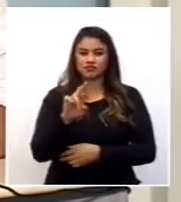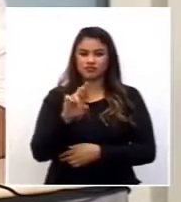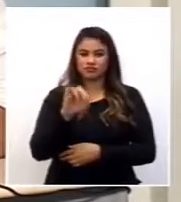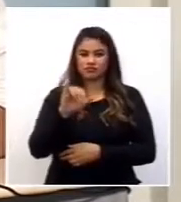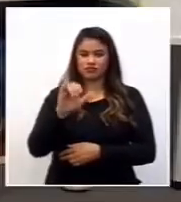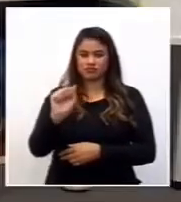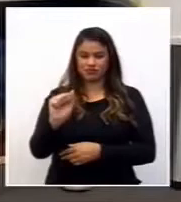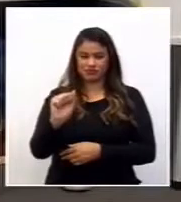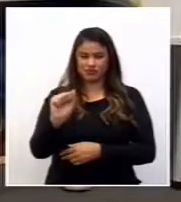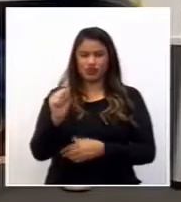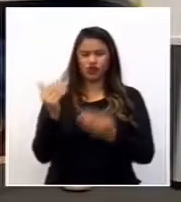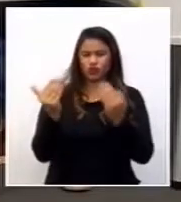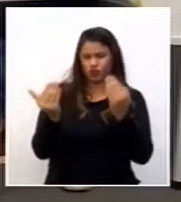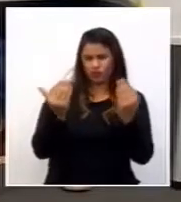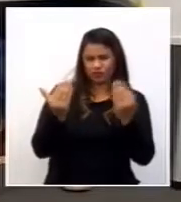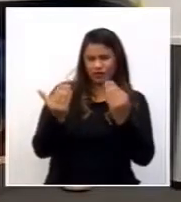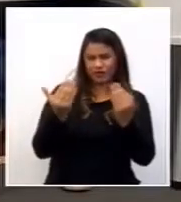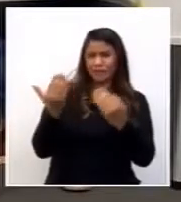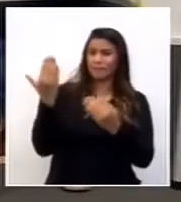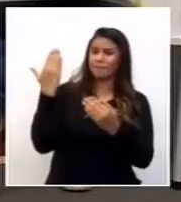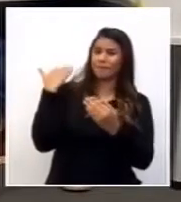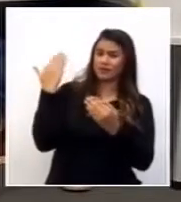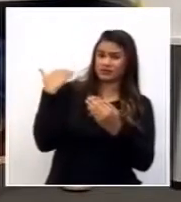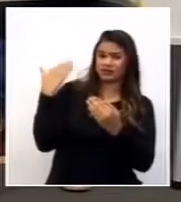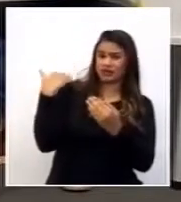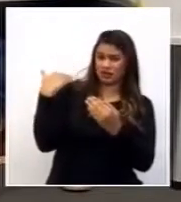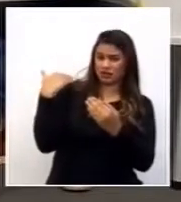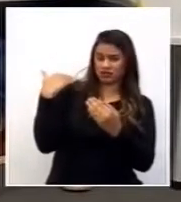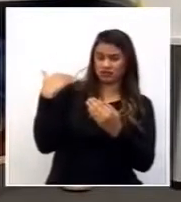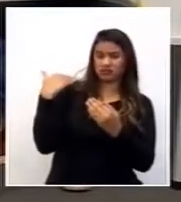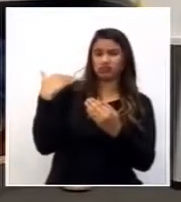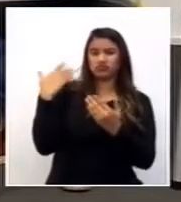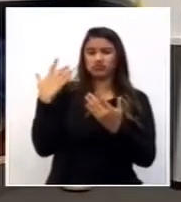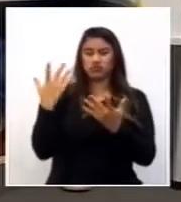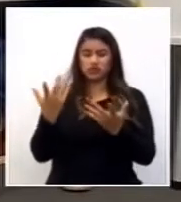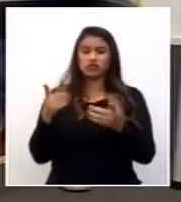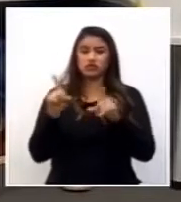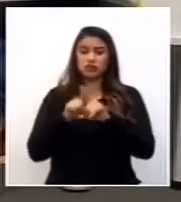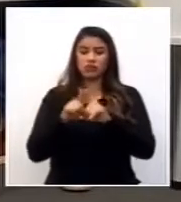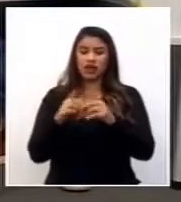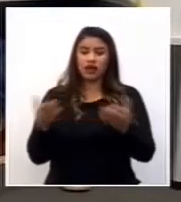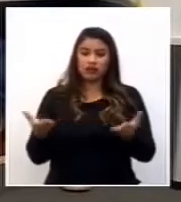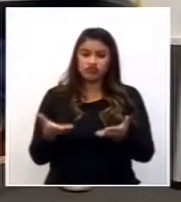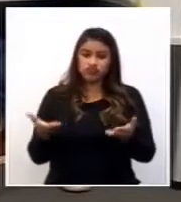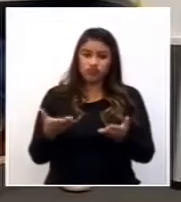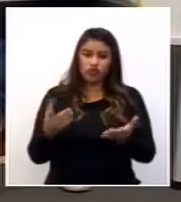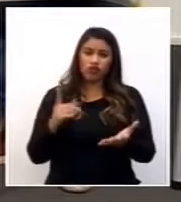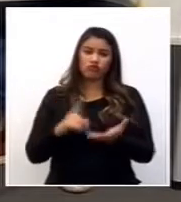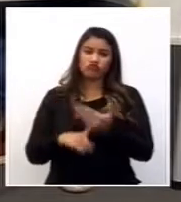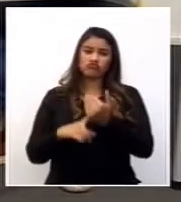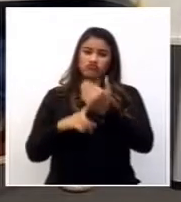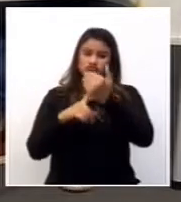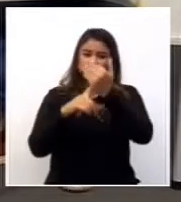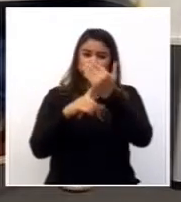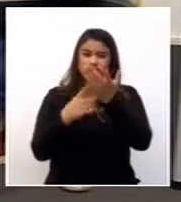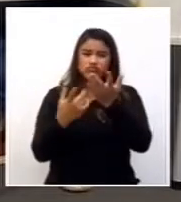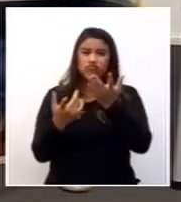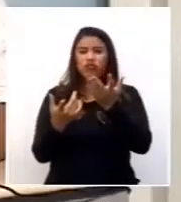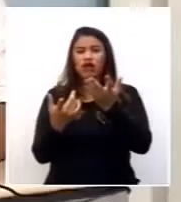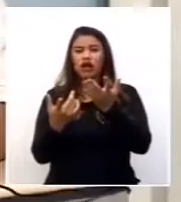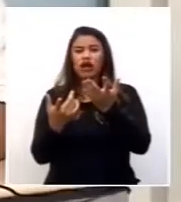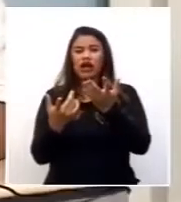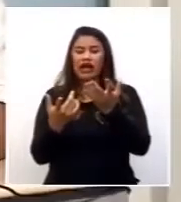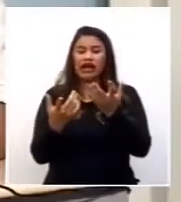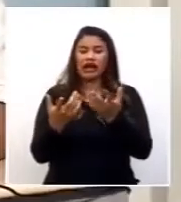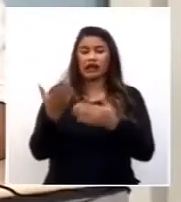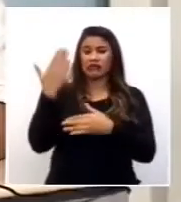uma comparação, né, de como era a sala de aula antigamente, como é hoje em dia. Perfeito. A gente vê que, será que era